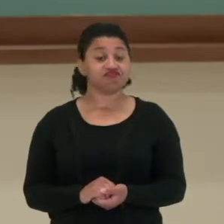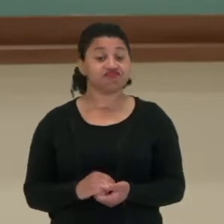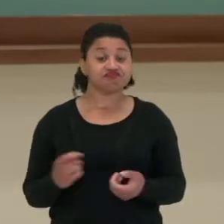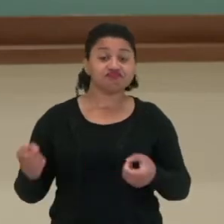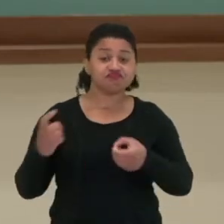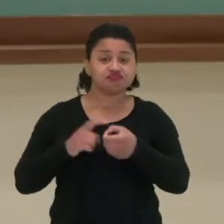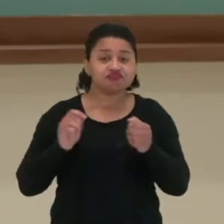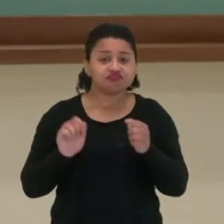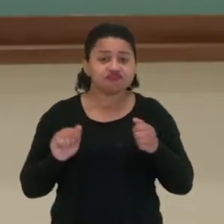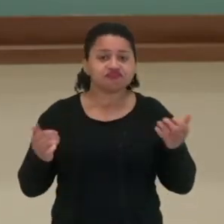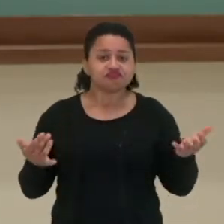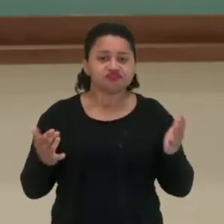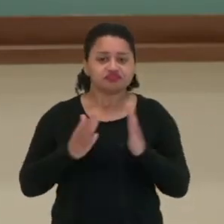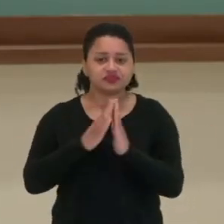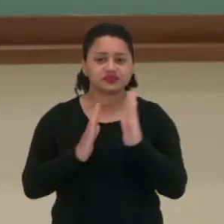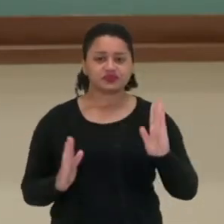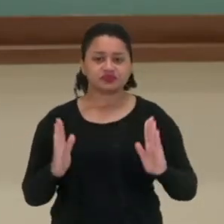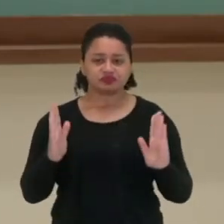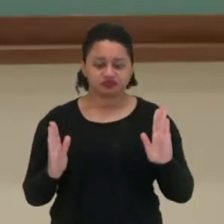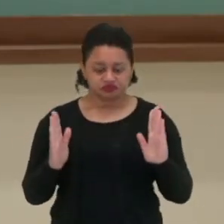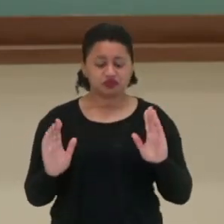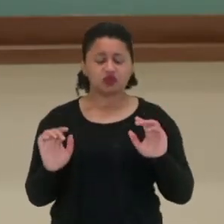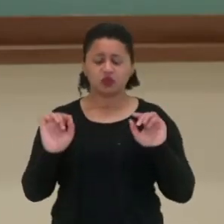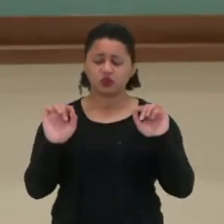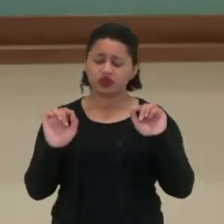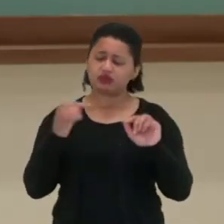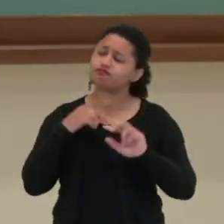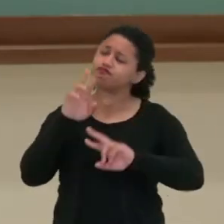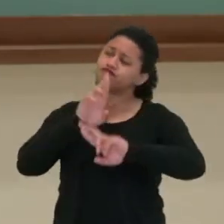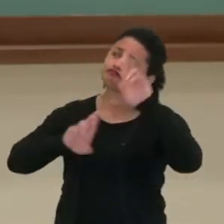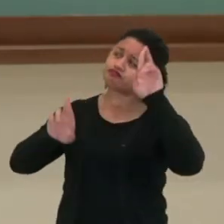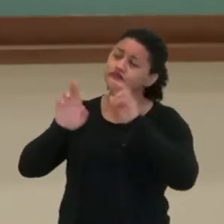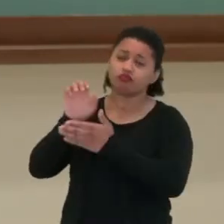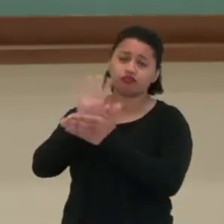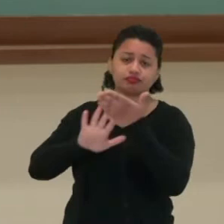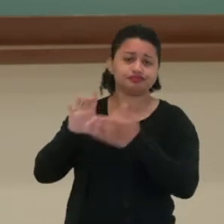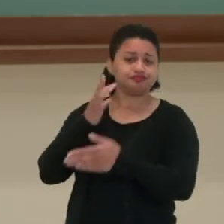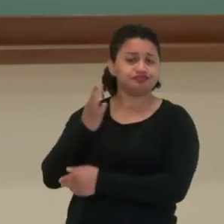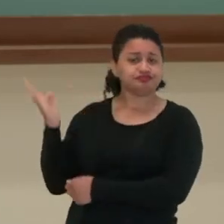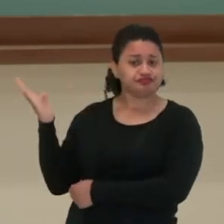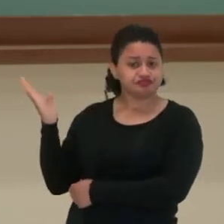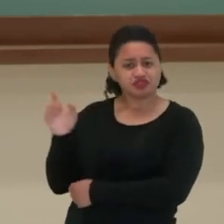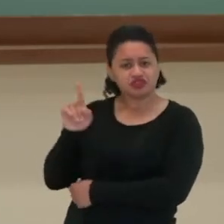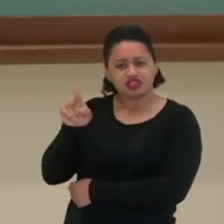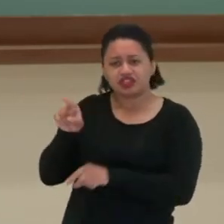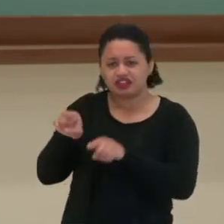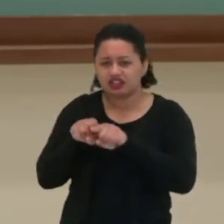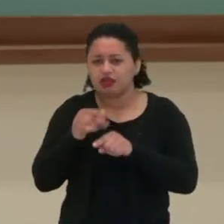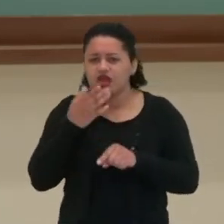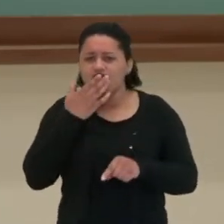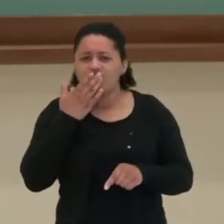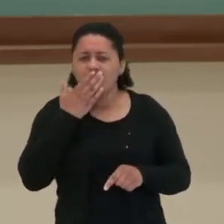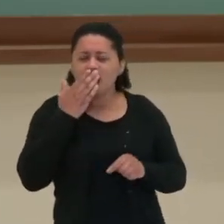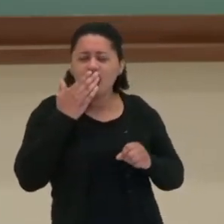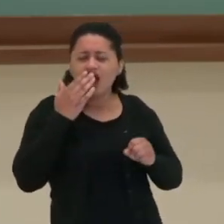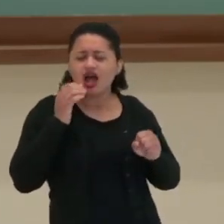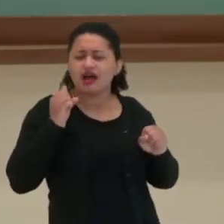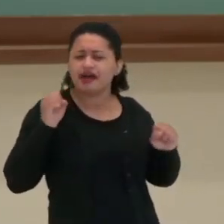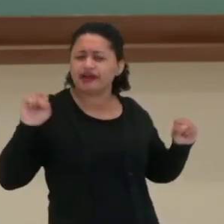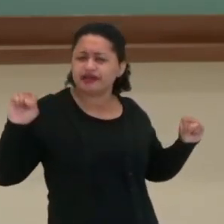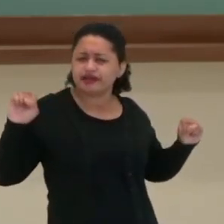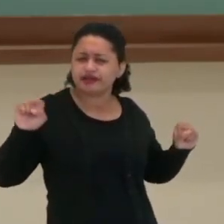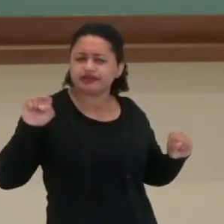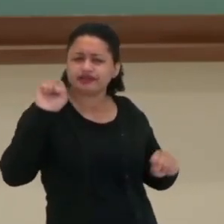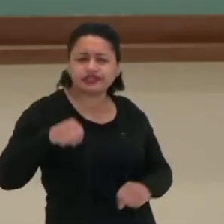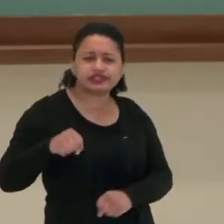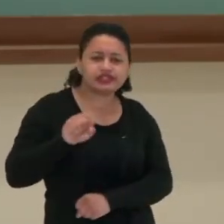Retornamos. E aí, nesse período de tempo que você ficou observando a imagem e o texto, você abriu a boca de sono? Sim ou não?